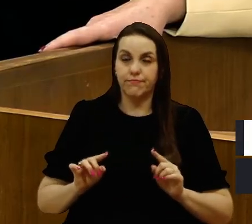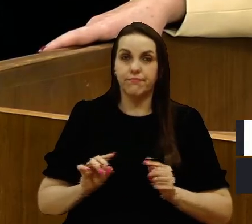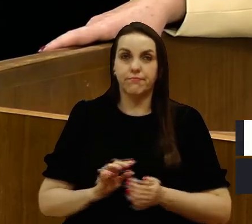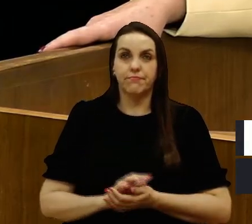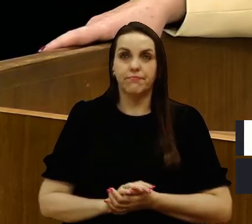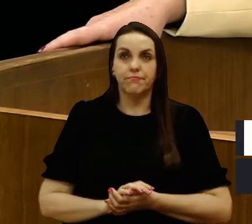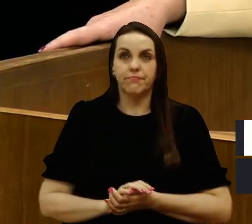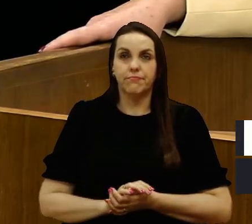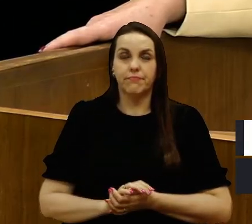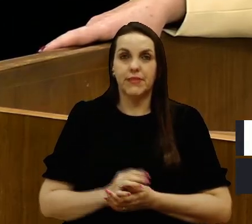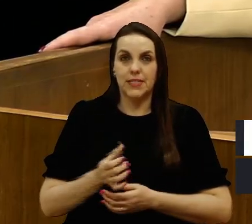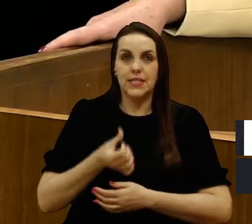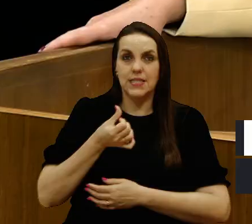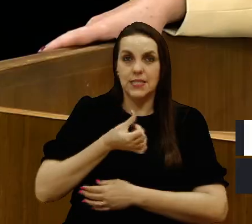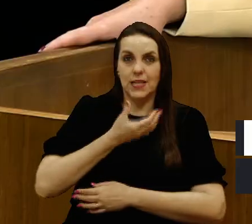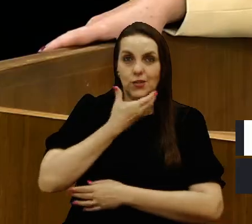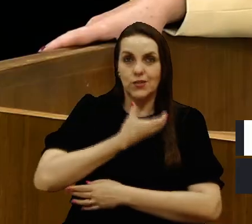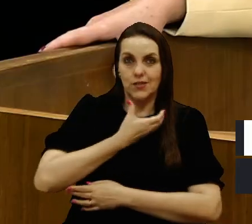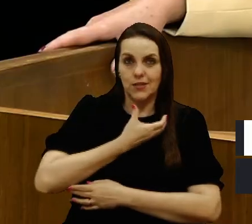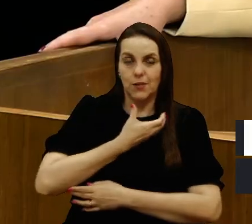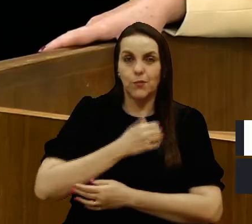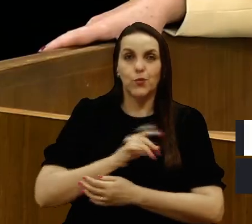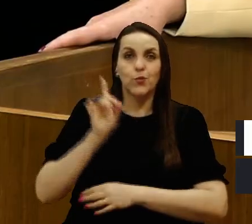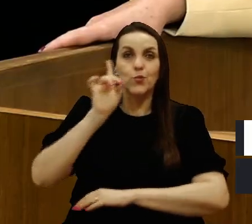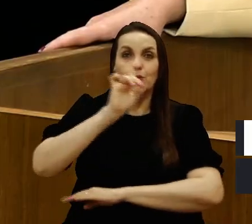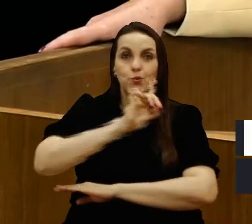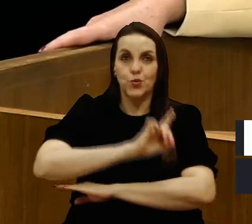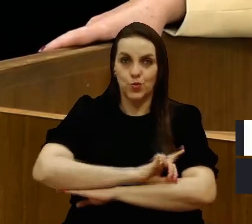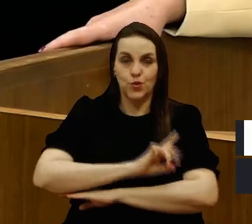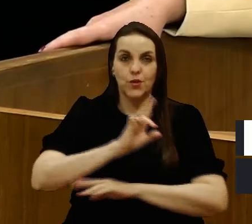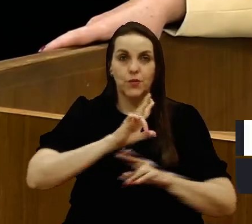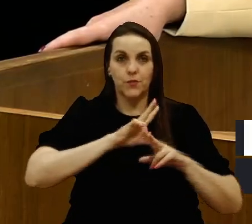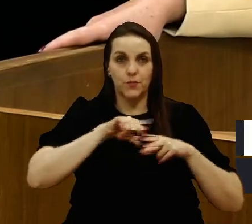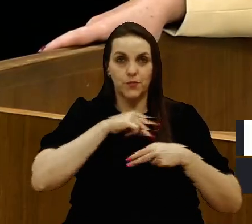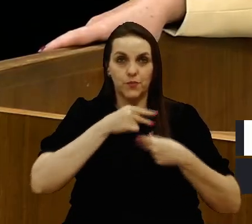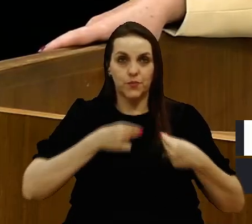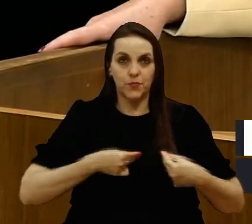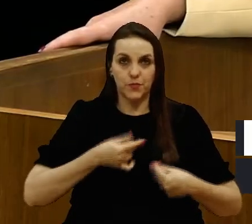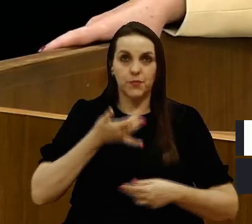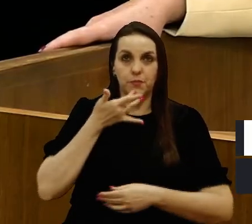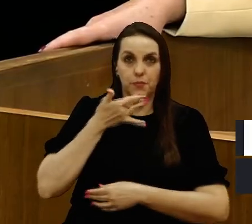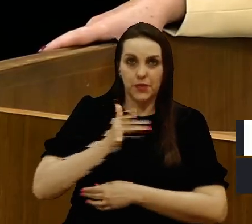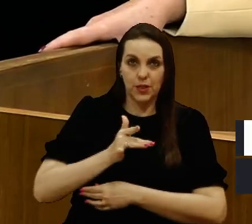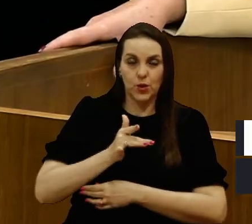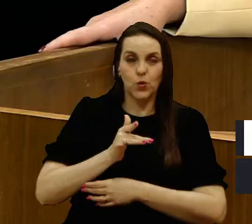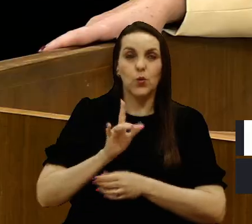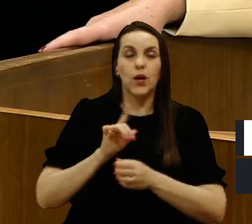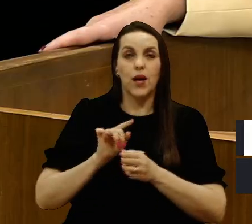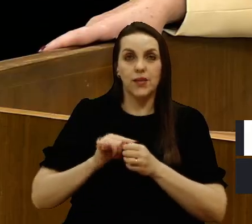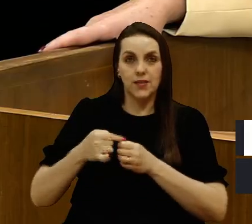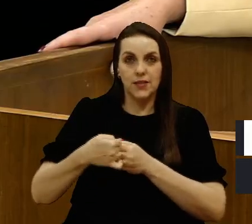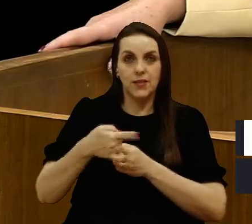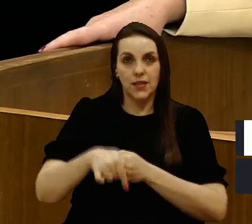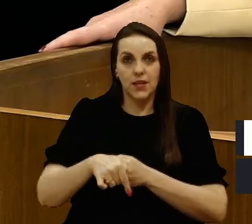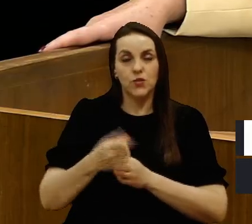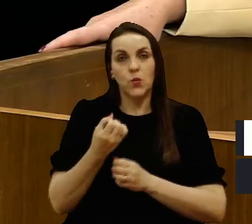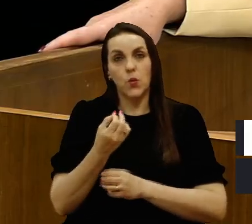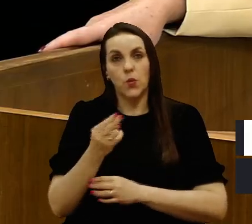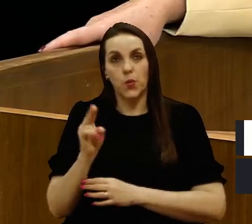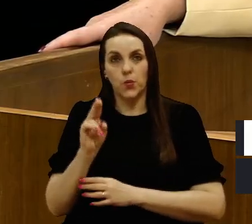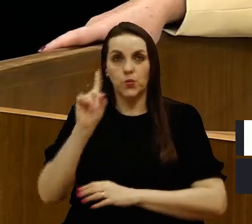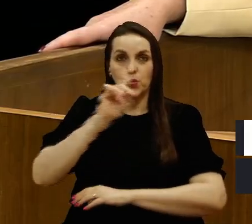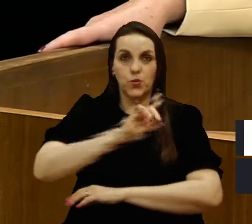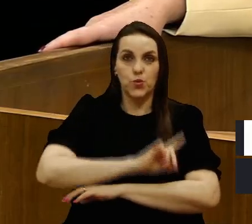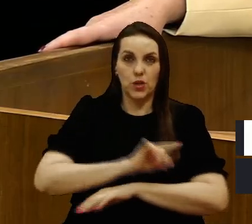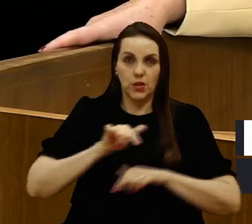o 6 de dezembro, o Dia do Laço Branco no nosso município, ou o Dia da